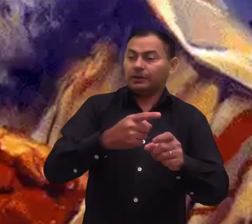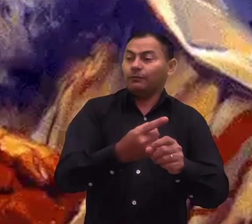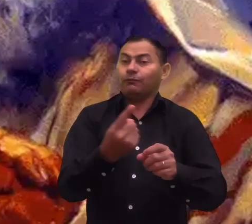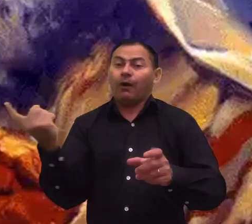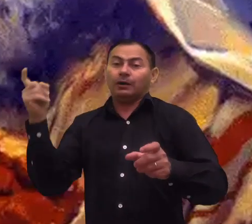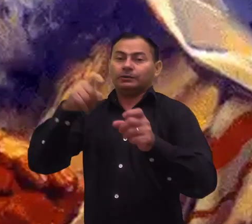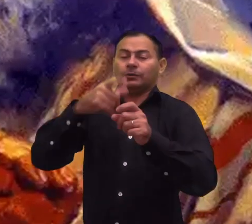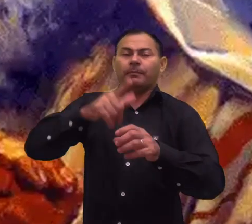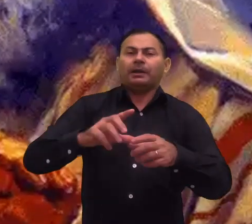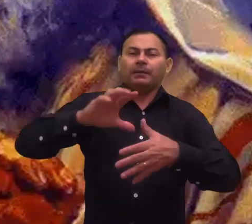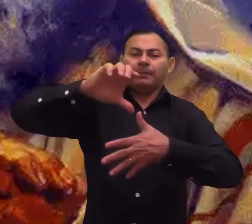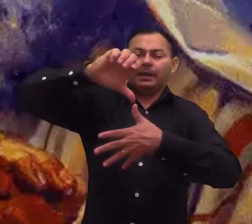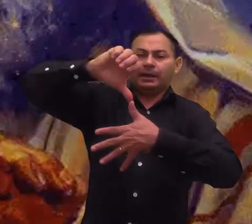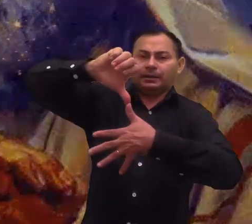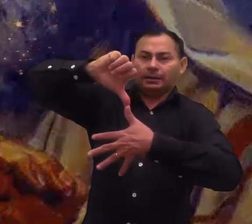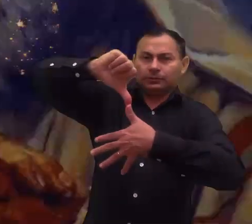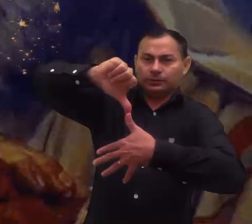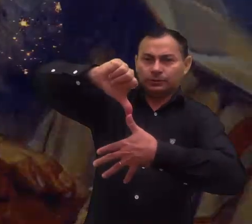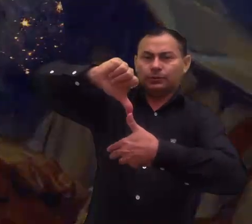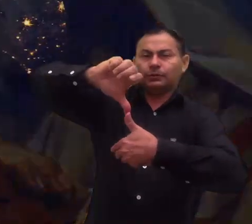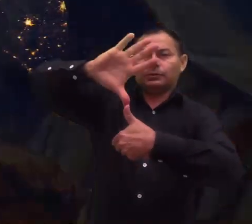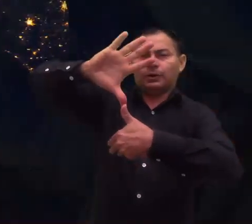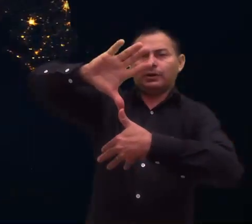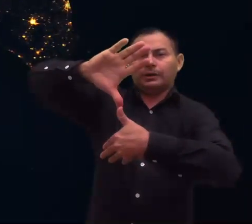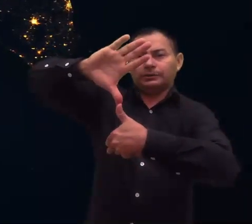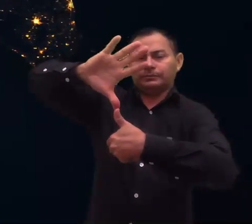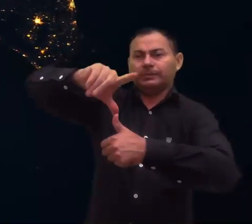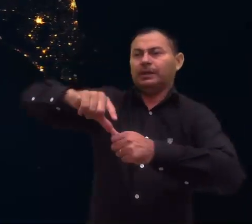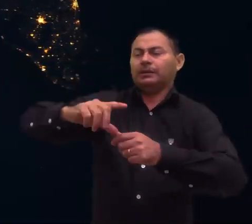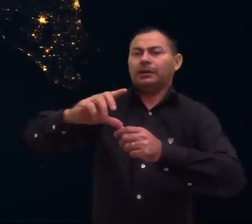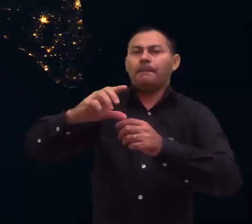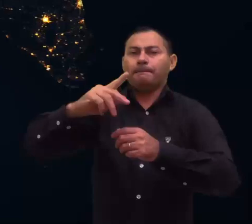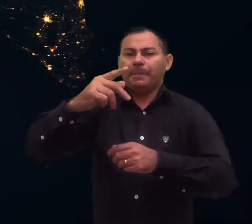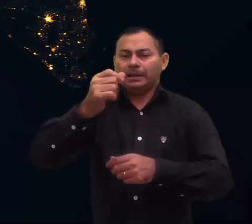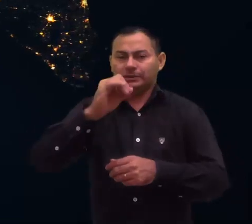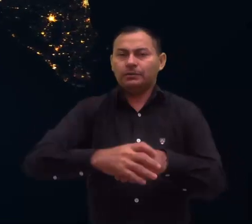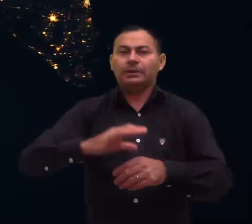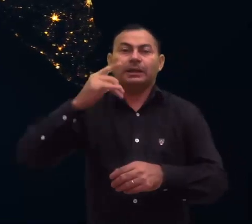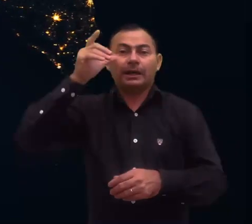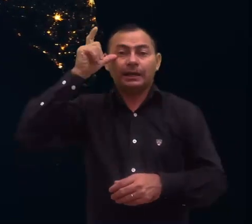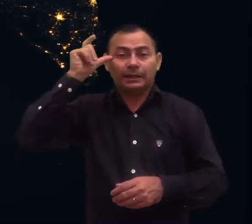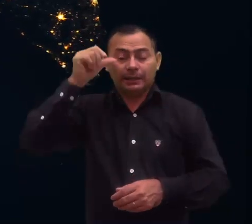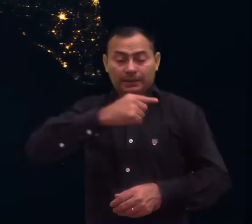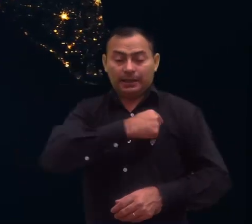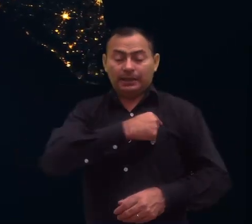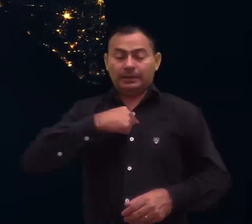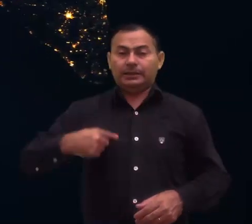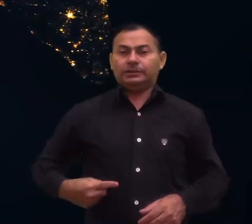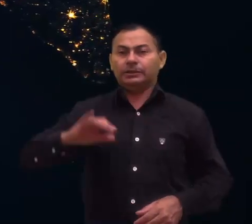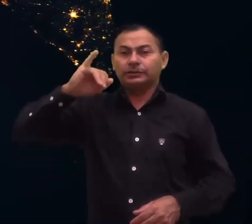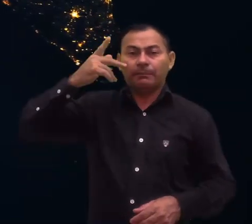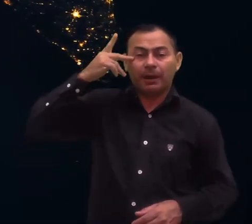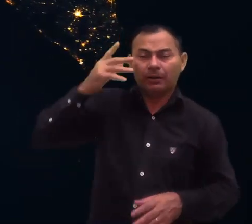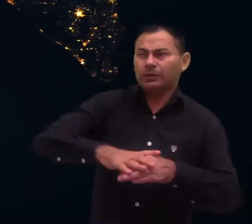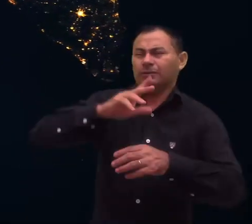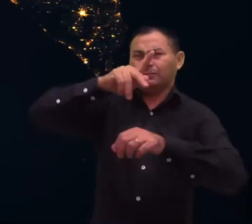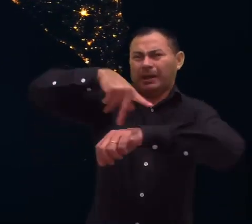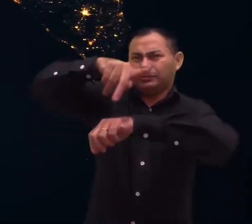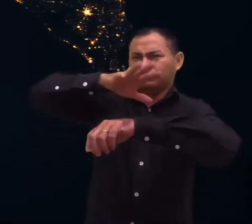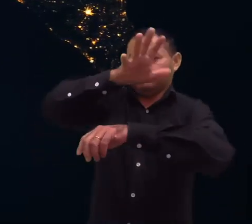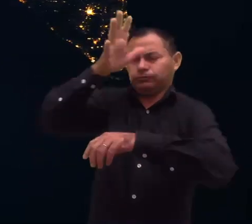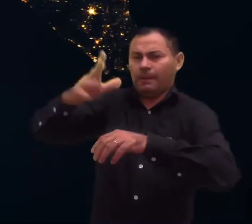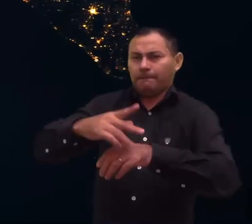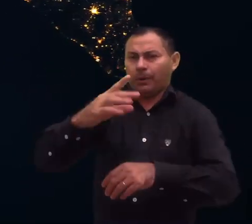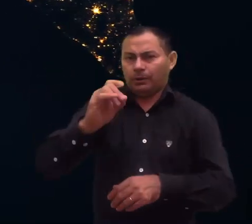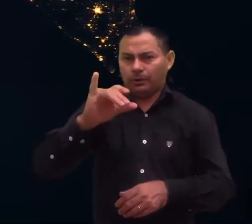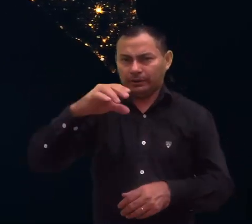ser. Mas na América do Sul, na América do Norte, no Paquistão, na Índia, nas Filipinas, no Japão, na Alemanha, no Vietnã,